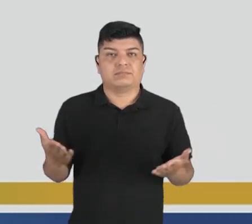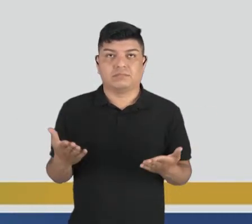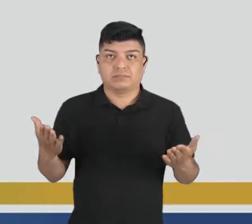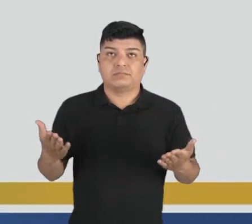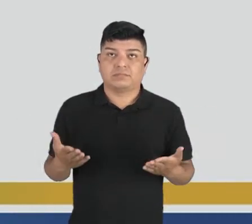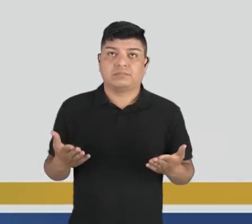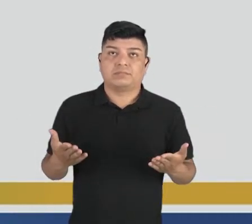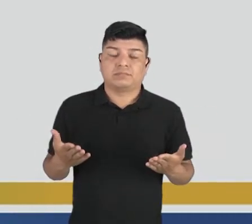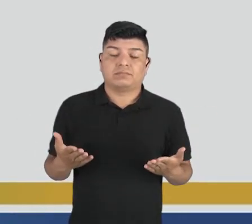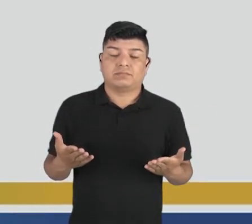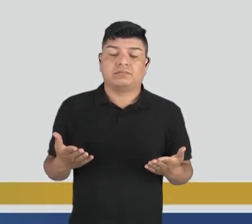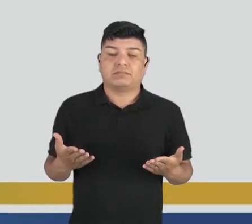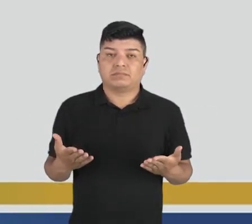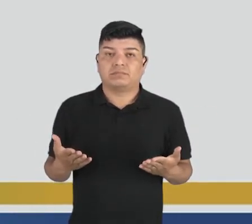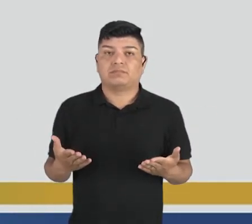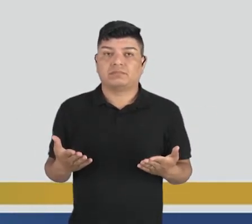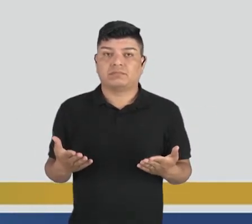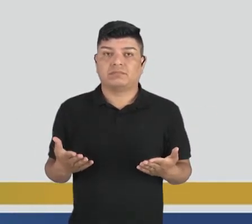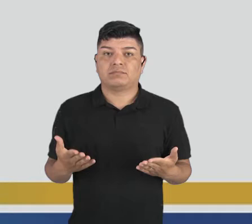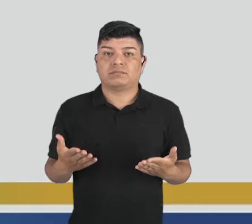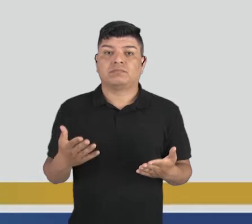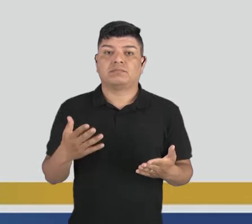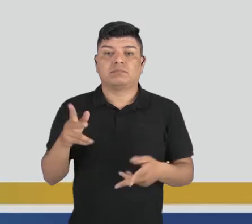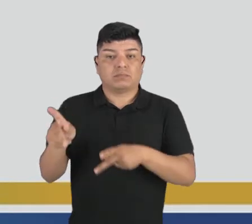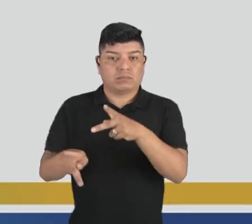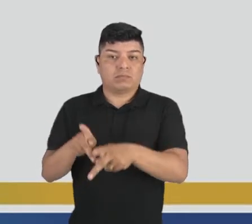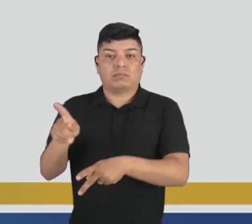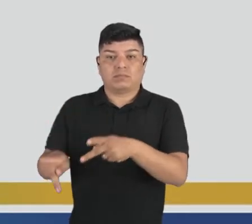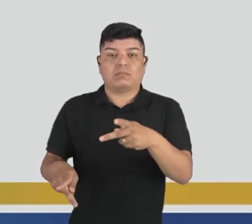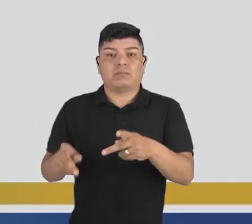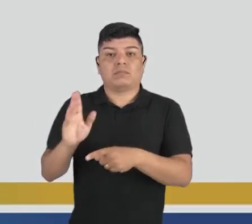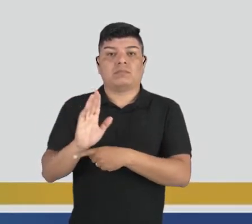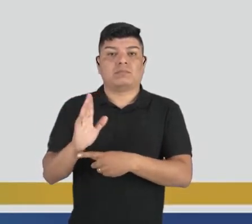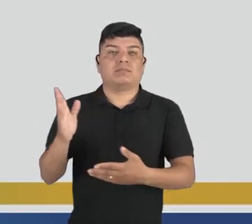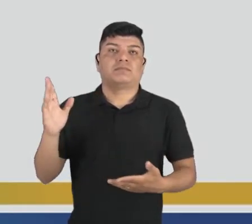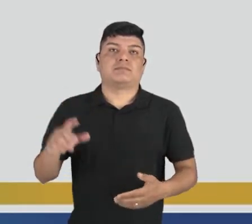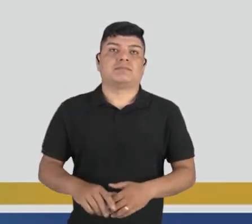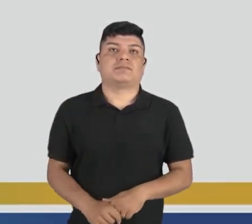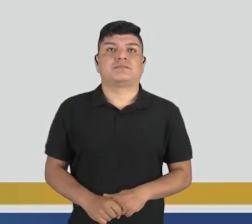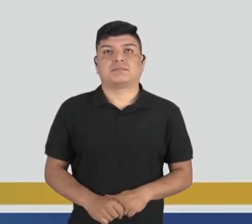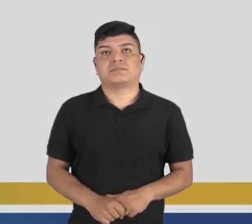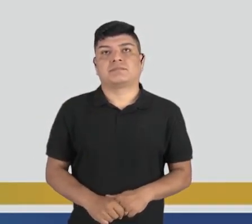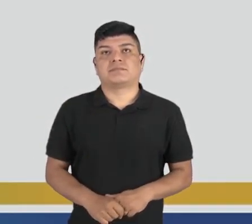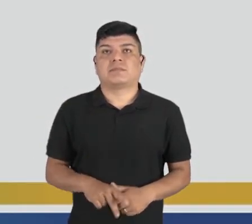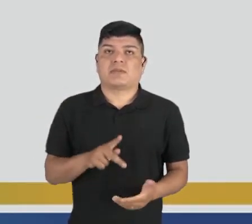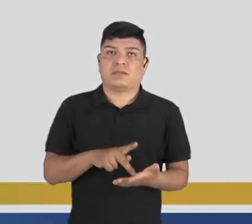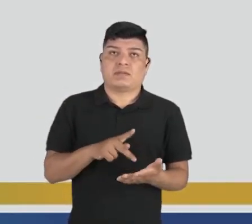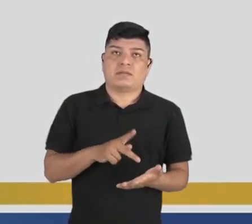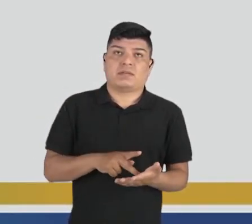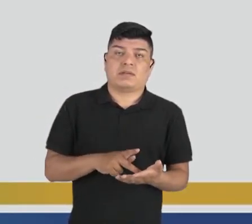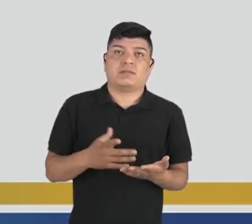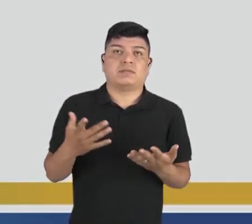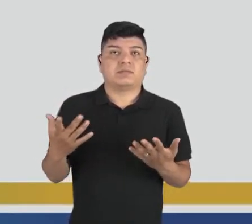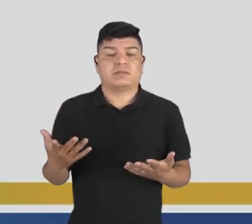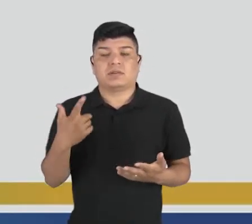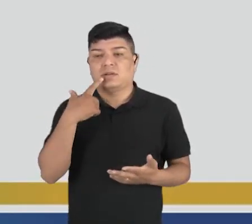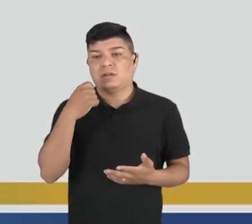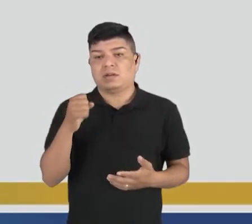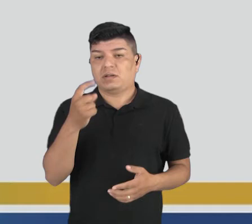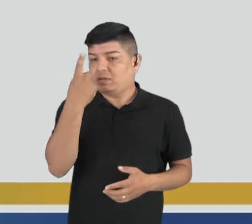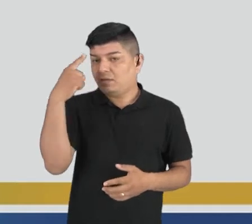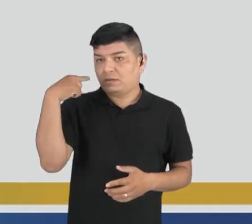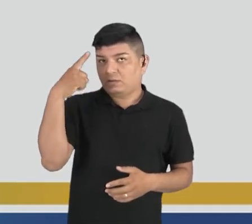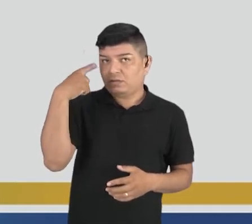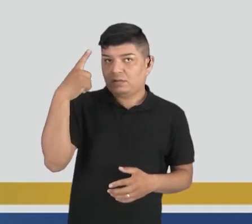né? Então, e que também é muito popular na Netflix, tá? Então, a verdade, né, a verdade é que a língua espanhola